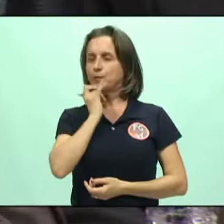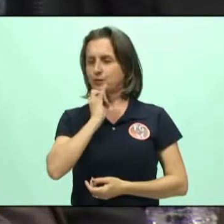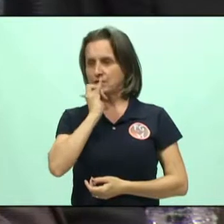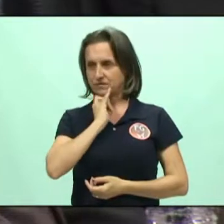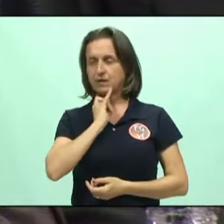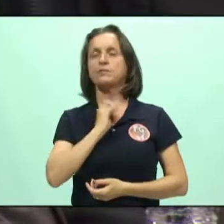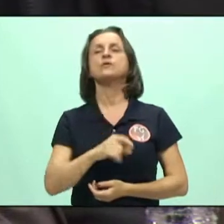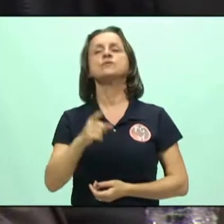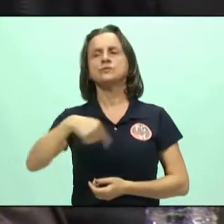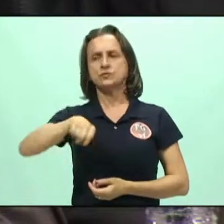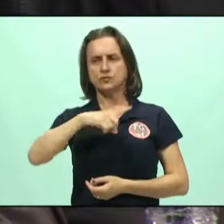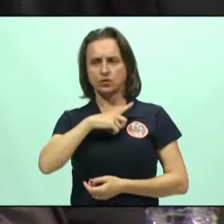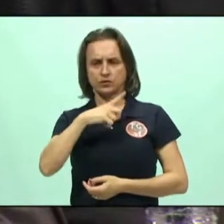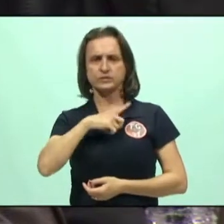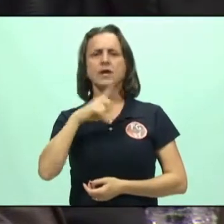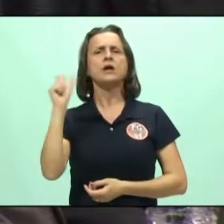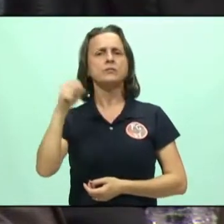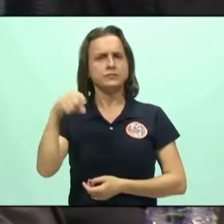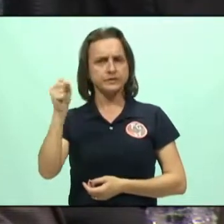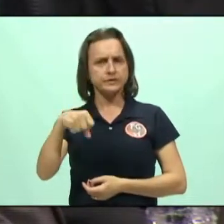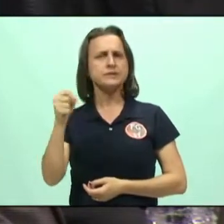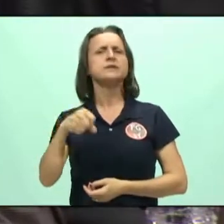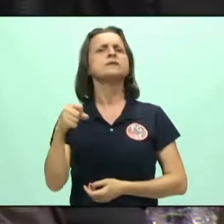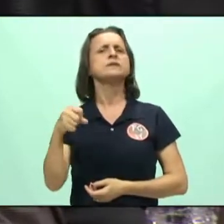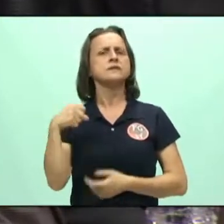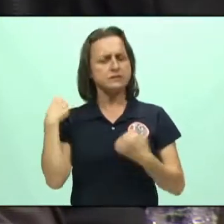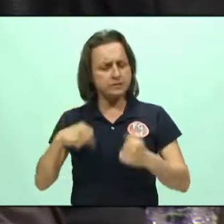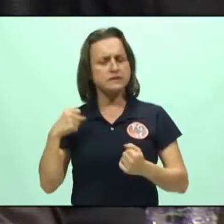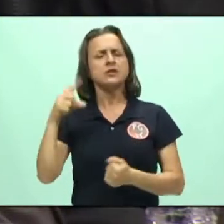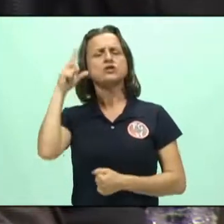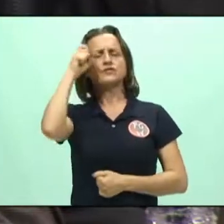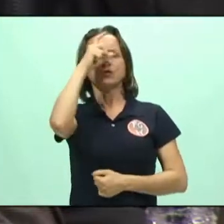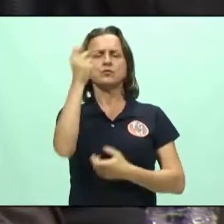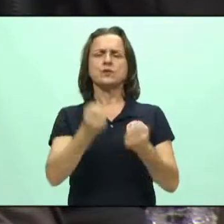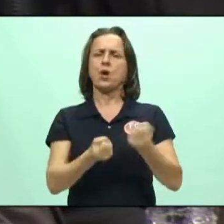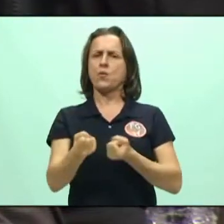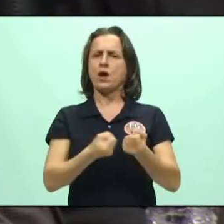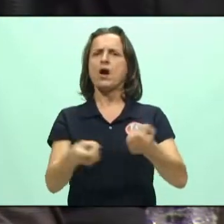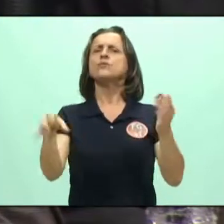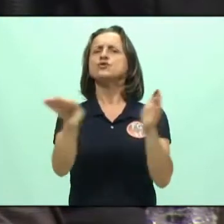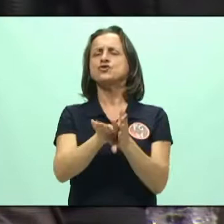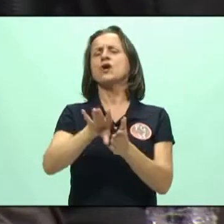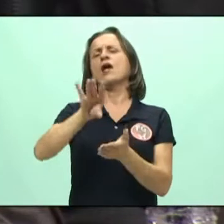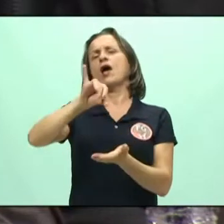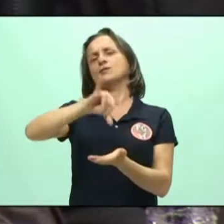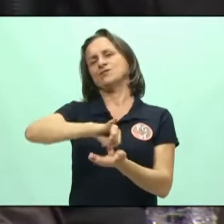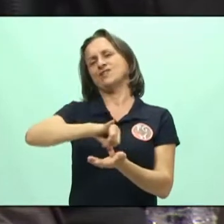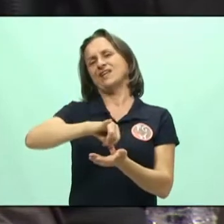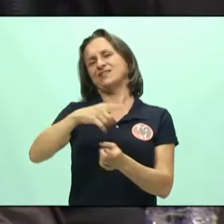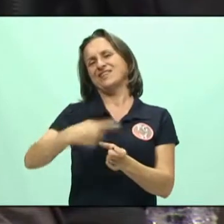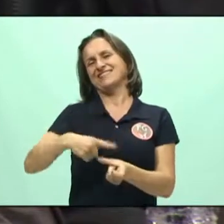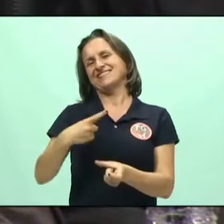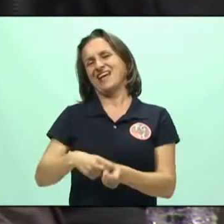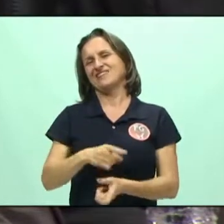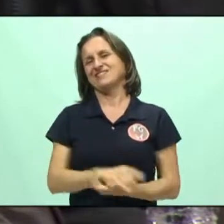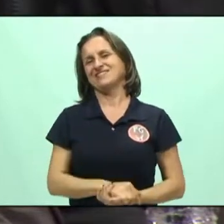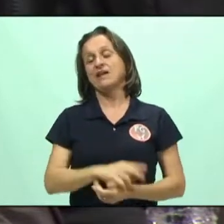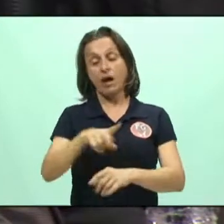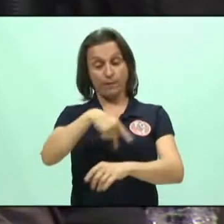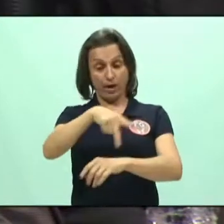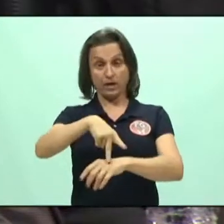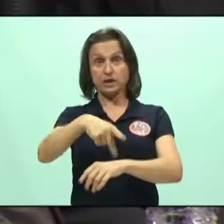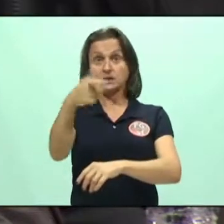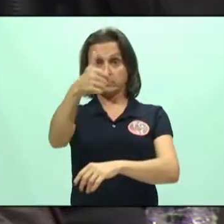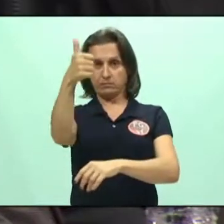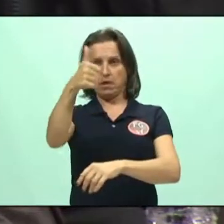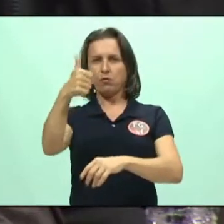a gente tem sim que dificultar o carro chegar no centro da cidades como fazem já os países de primeiro mundo